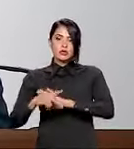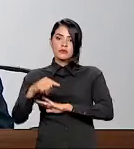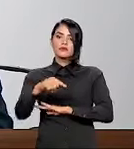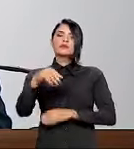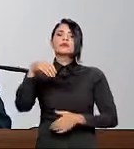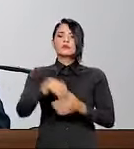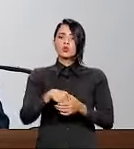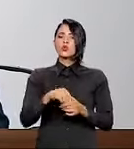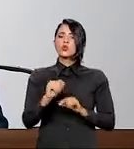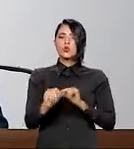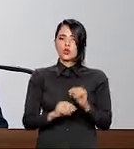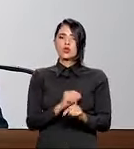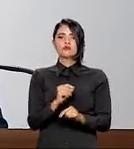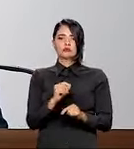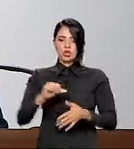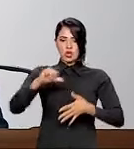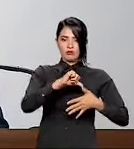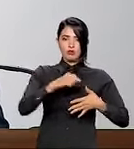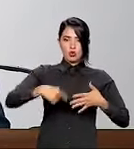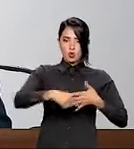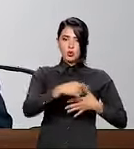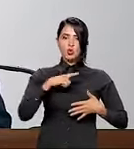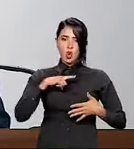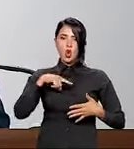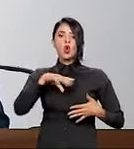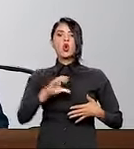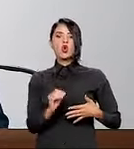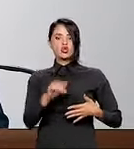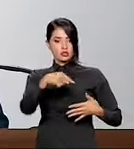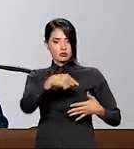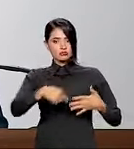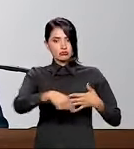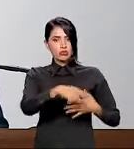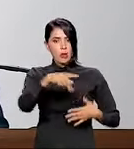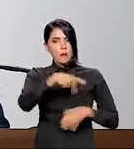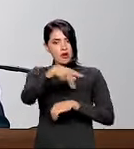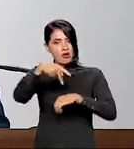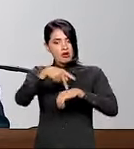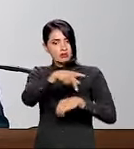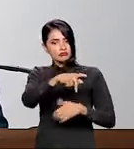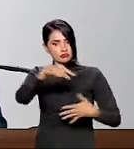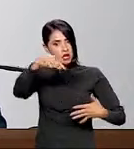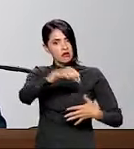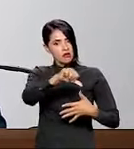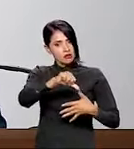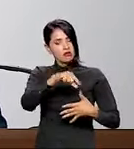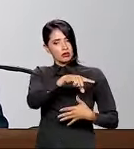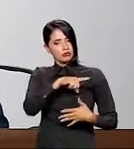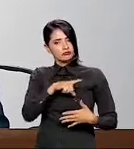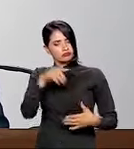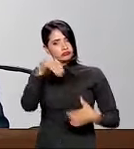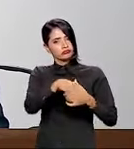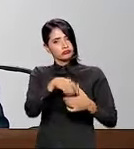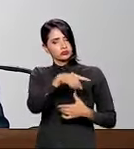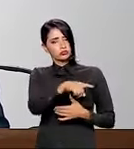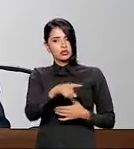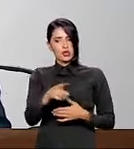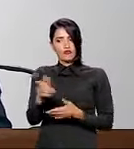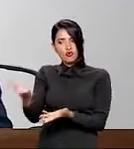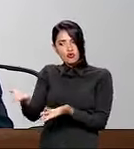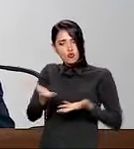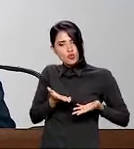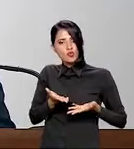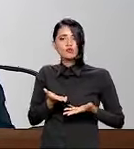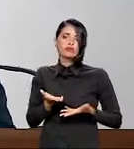parte do continente nosso, desse pedaço do continente americano. E o Maduro foi convidado